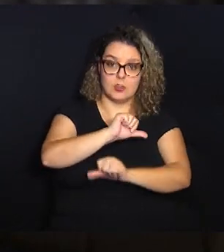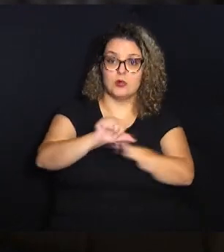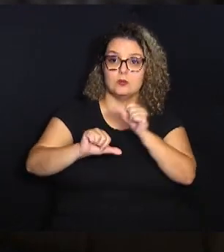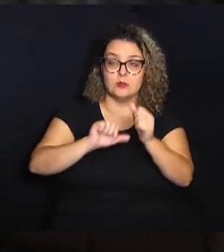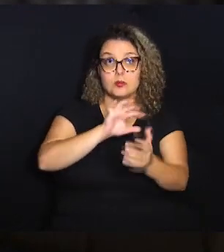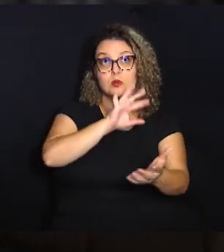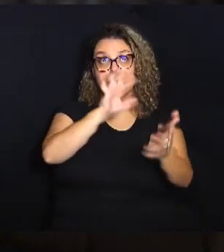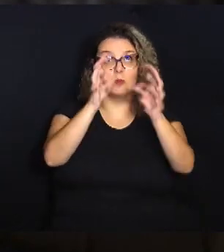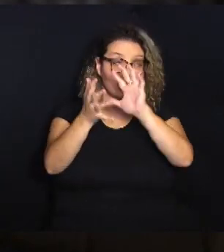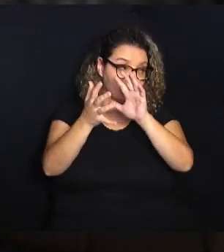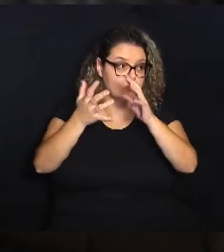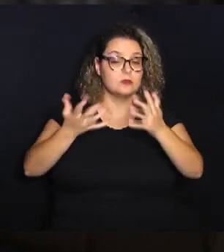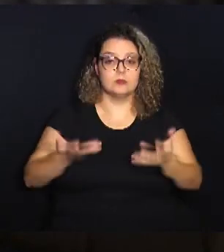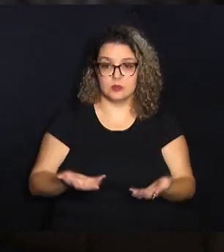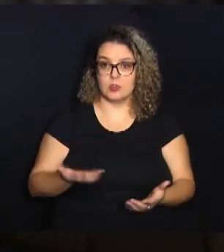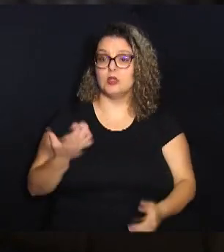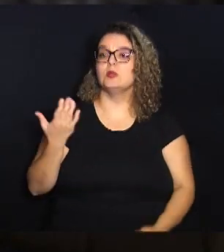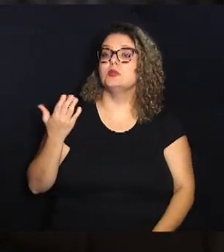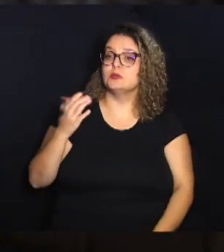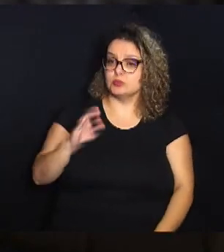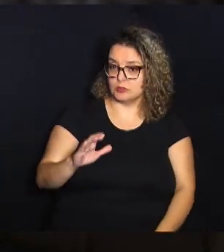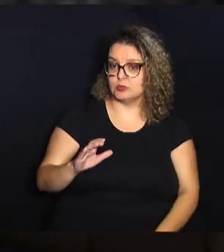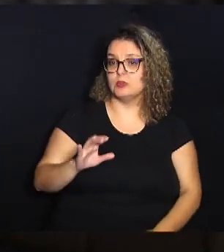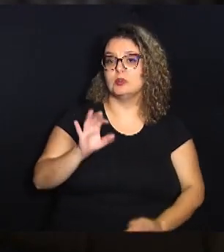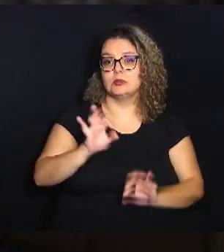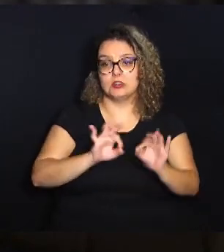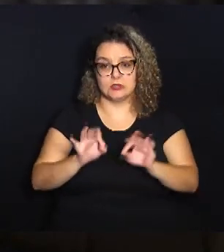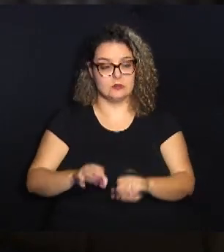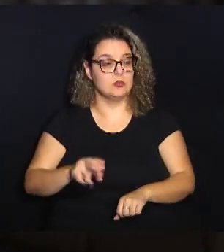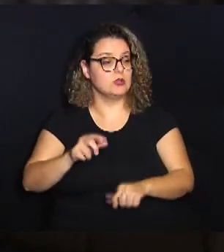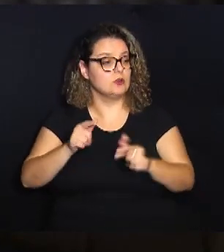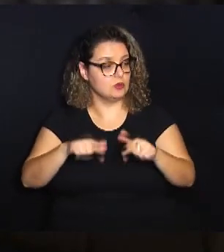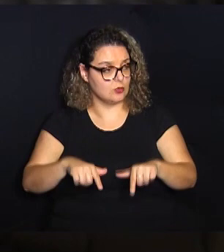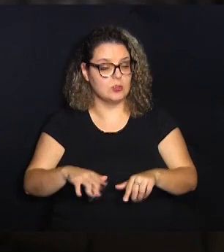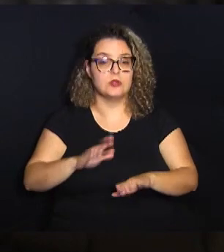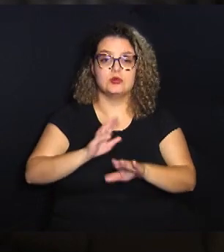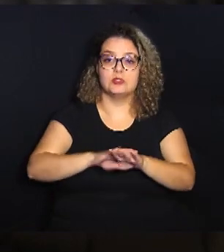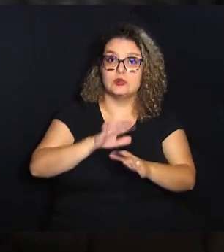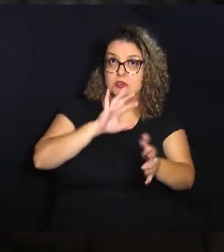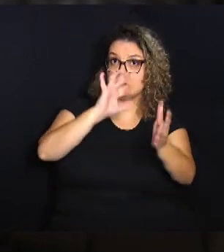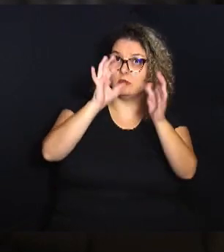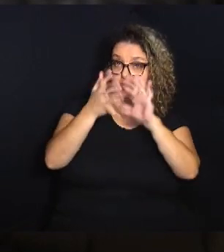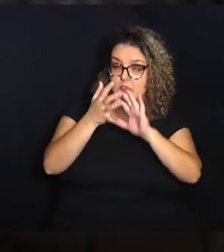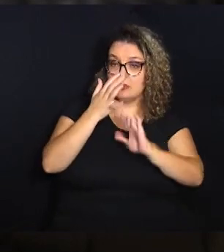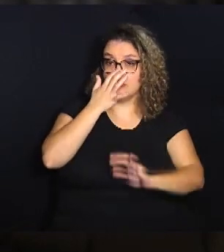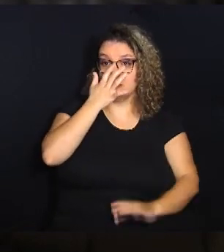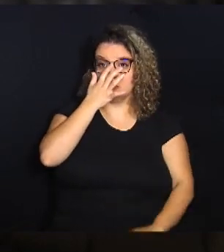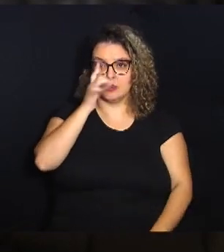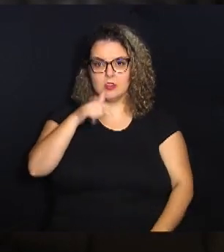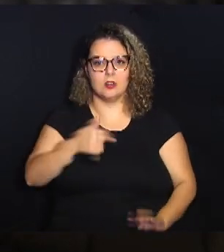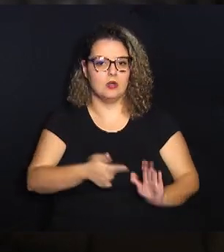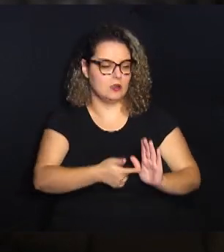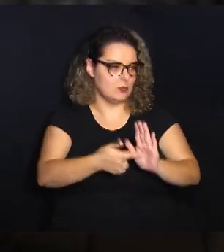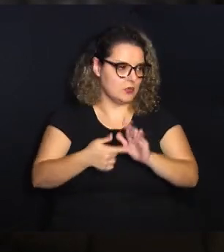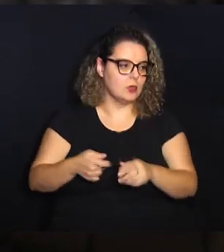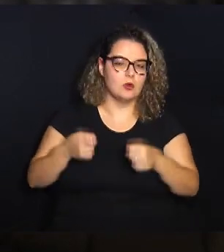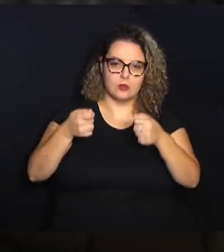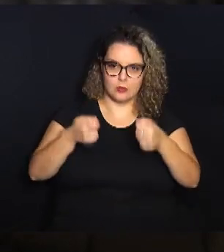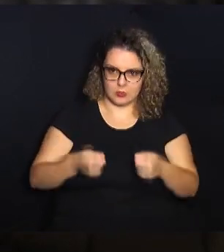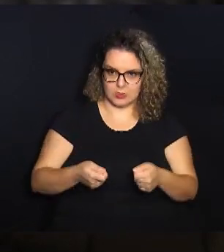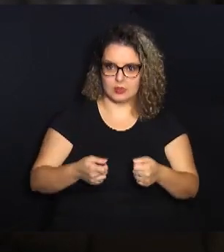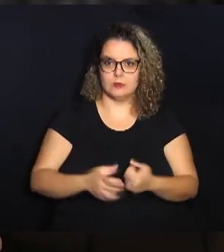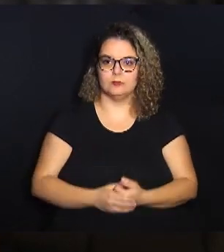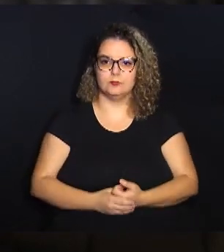clima, né? E o lançamento desse Plano Local de Ações Climáticas é uma demonstração concreta,